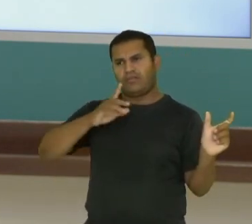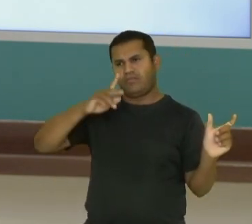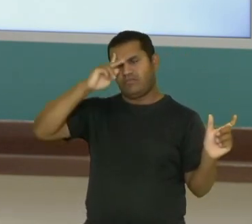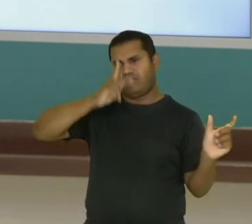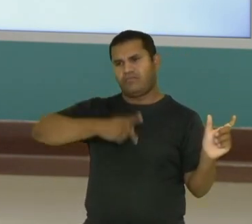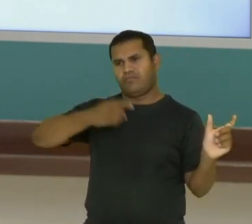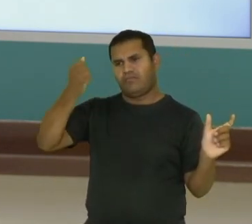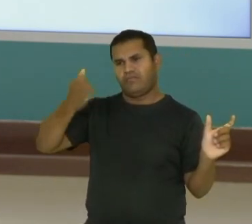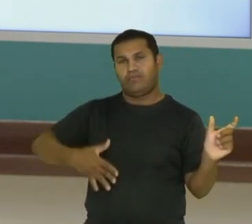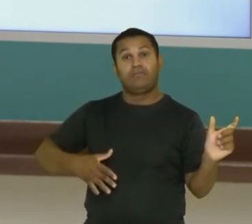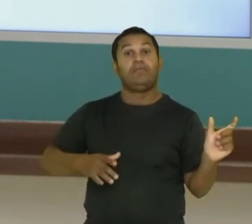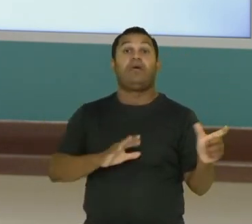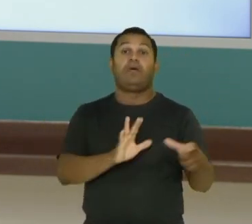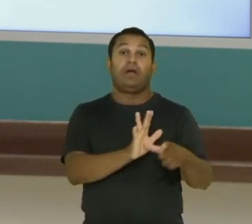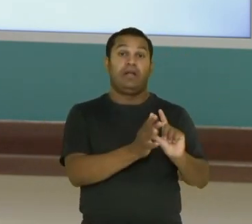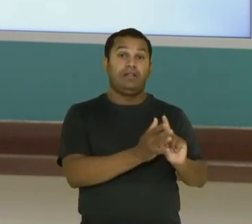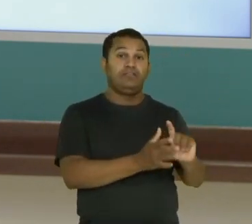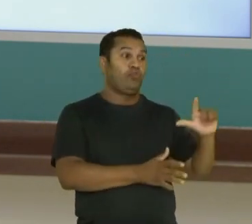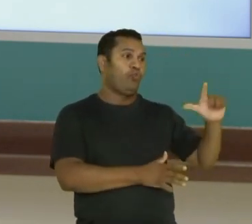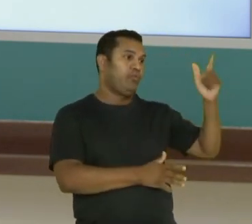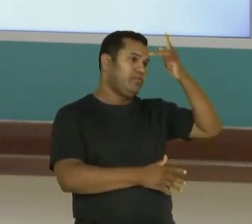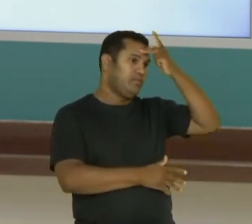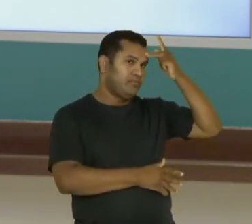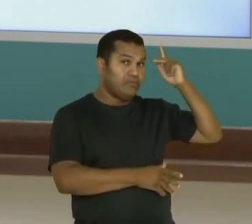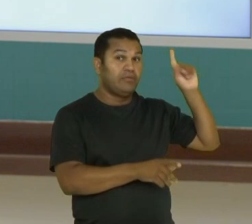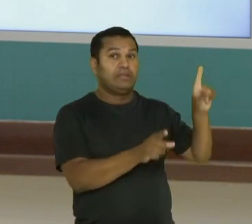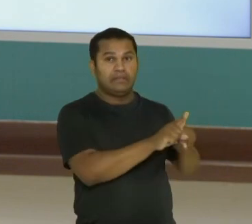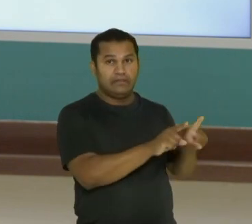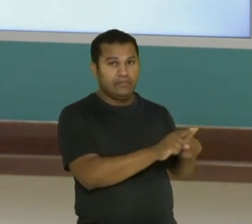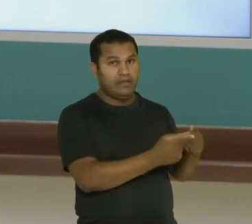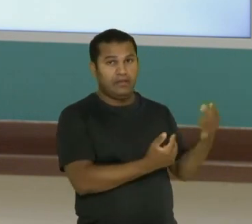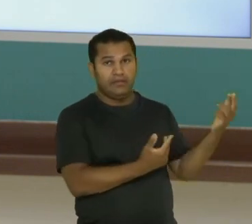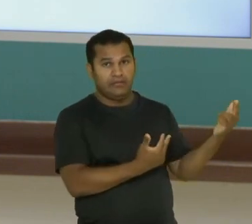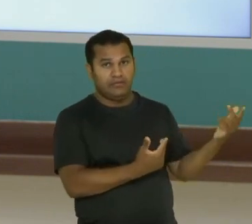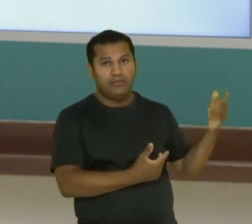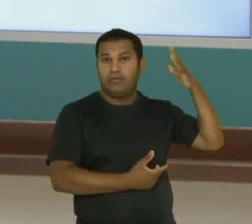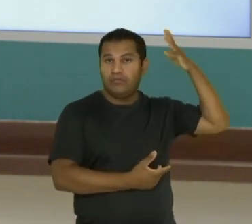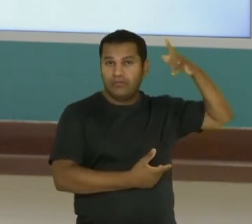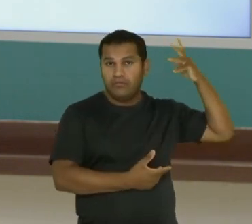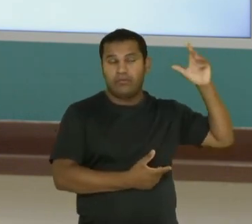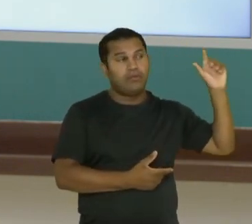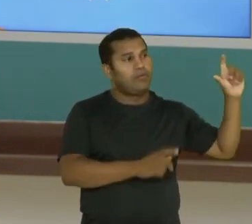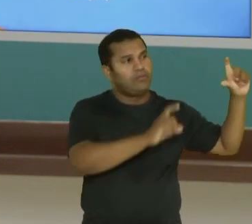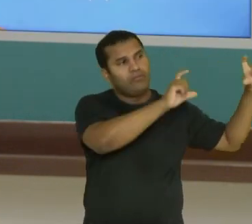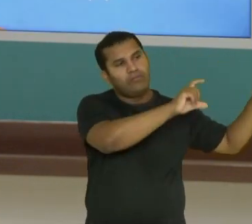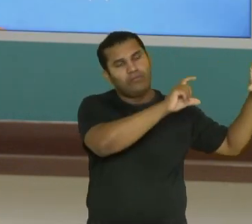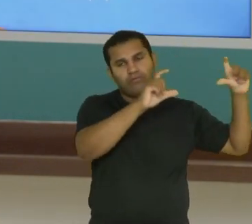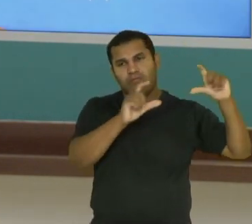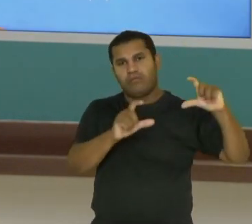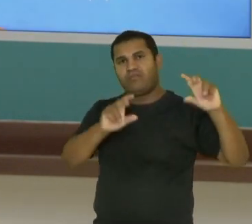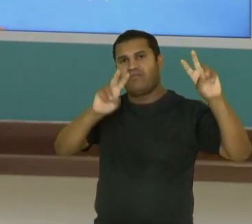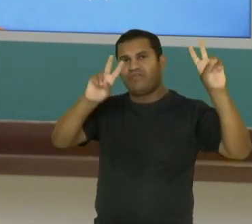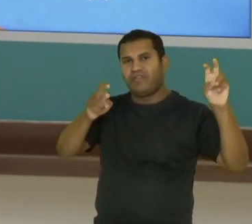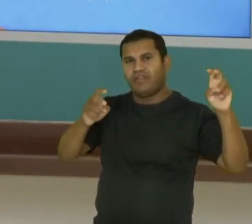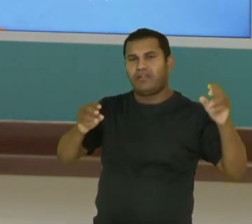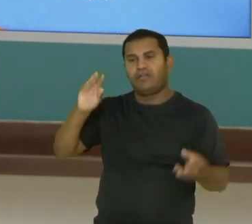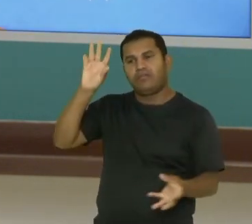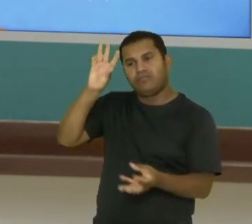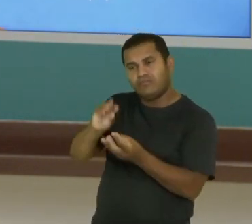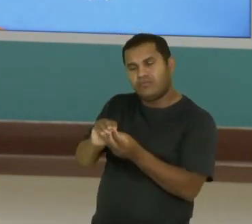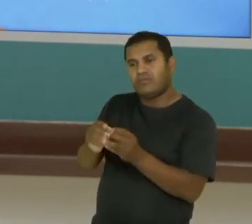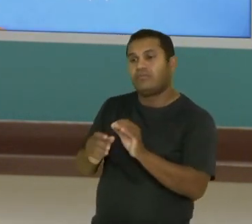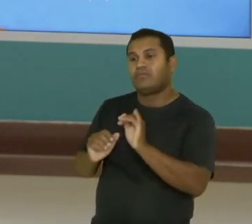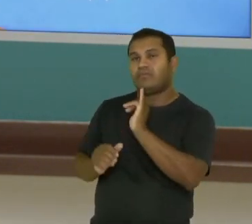de um estudo, ele já vem de um trabalho de pesquisa, de criação e outros já se envolveram com o tema. Neste